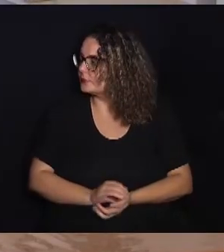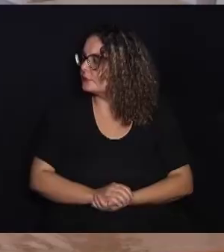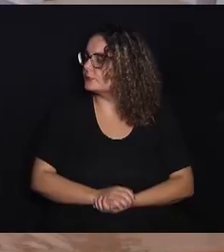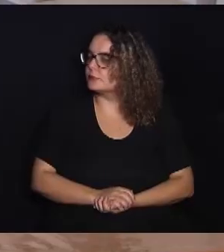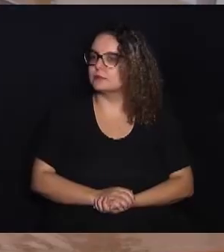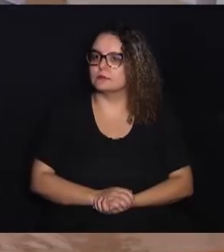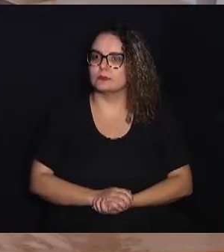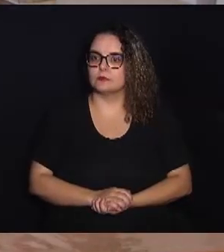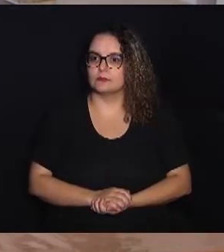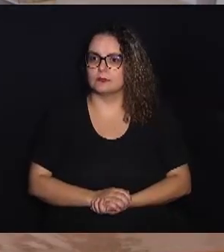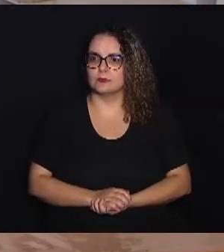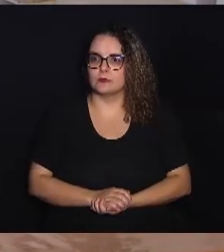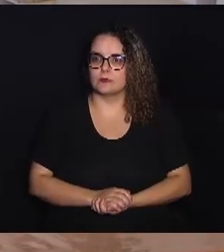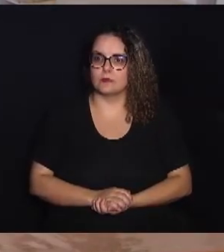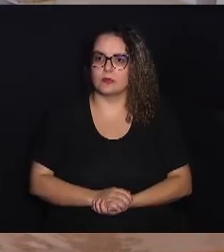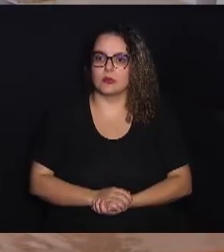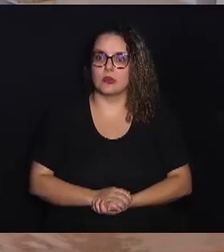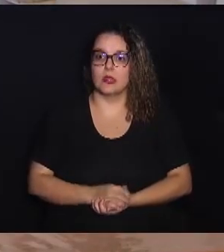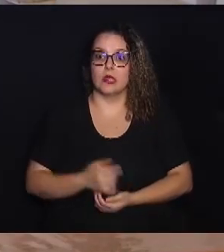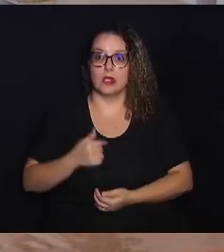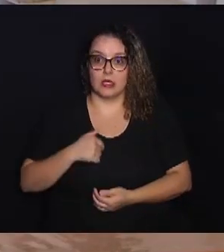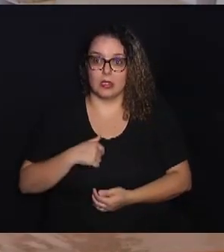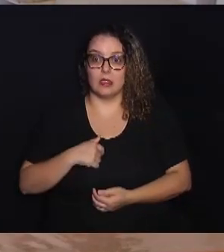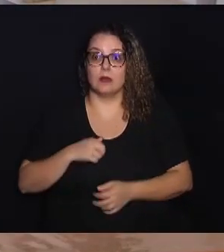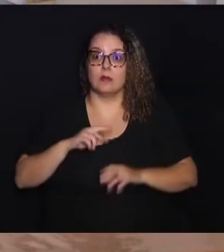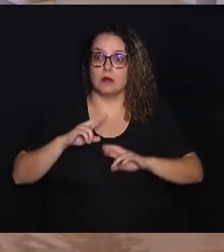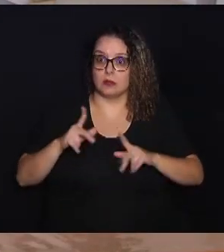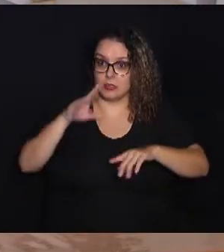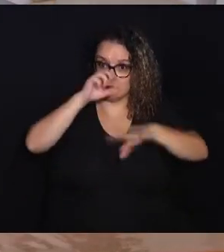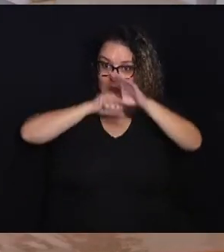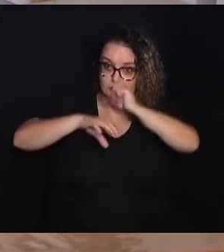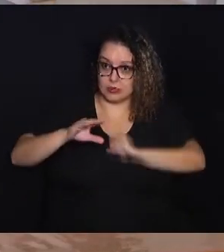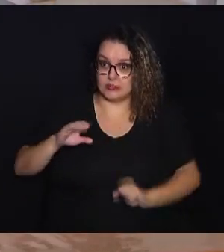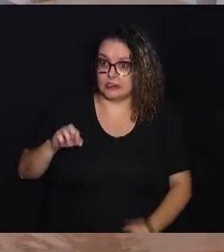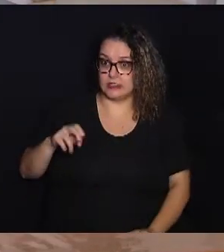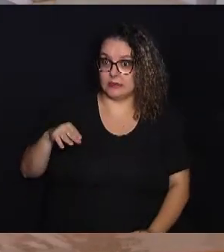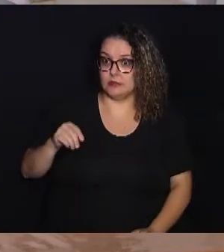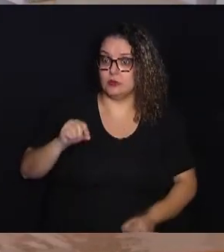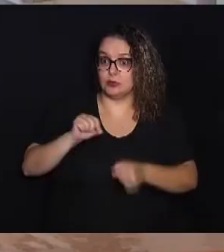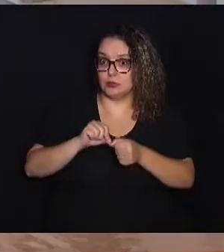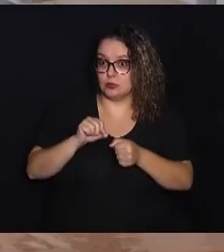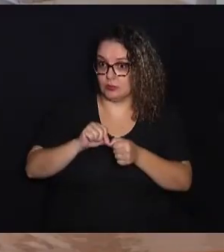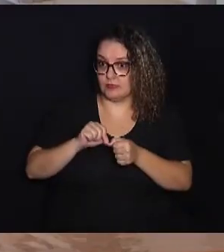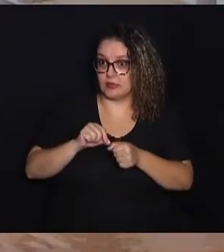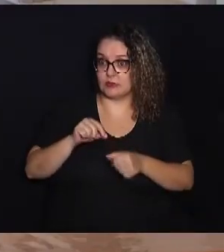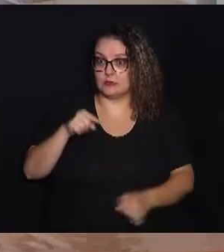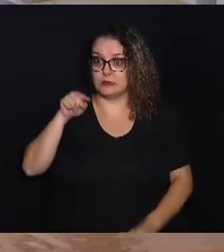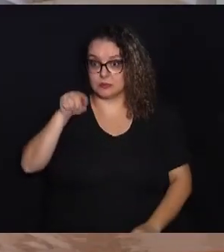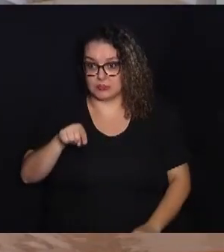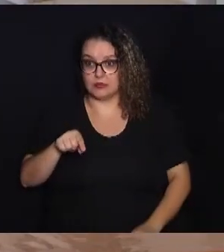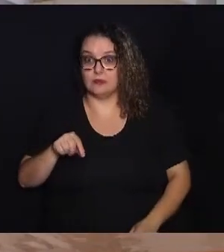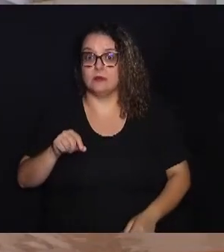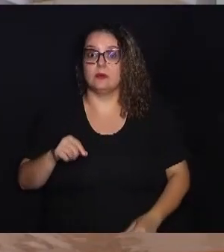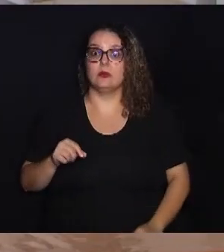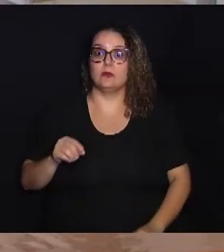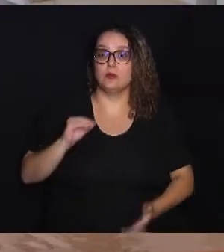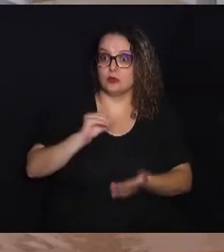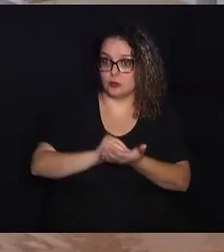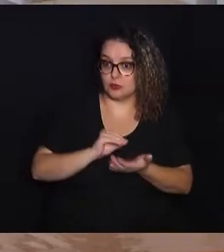Mas a vantagem dele, diferente da cerâmica tradicional que a gente conhece, é que o processo o processo